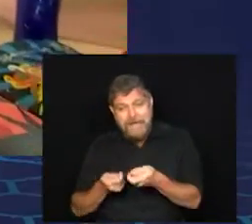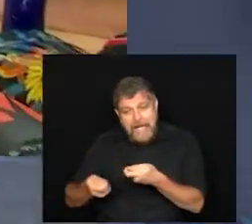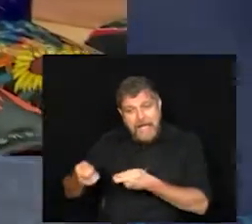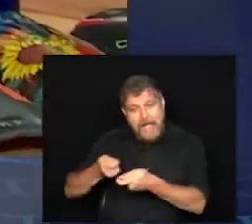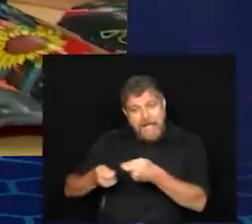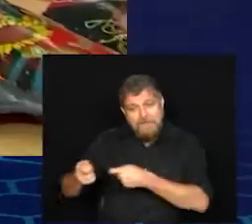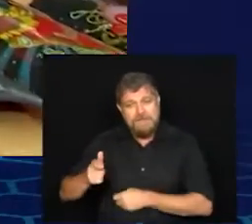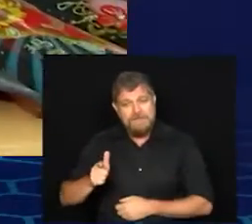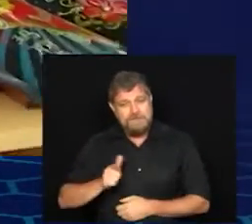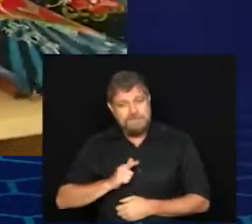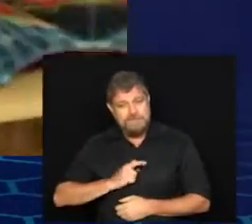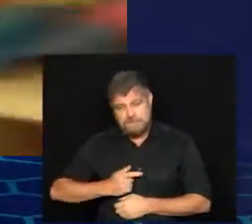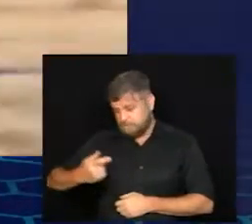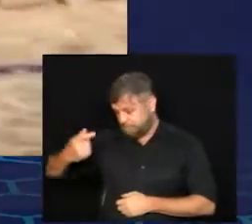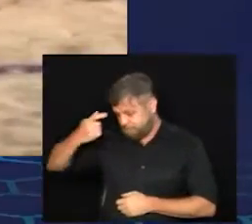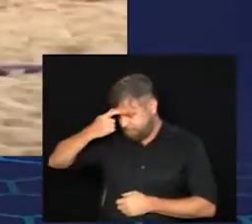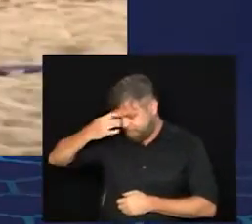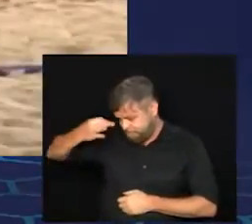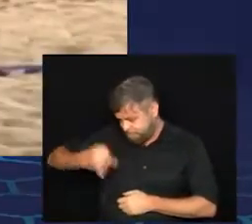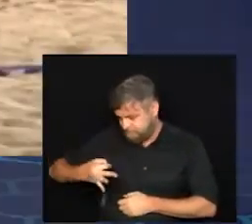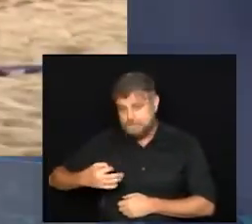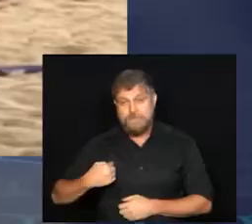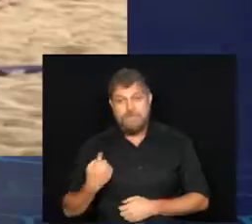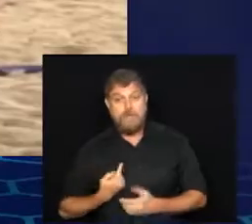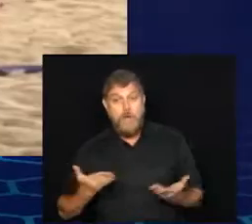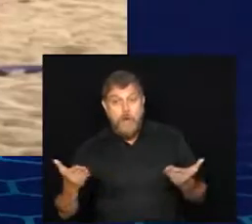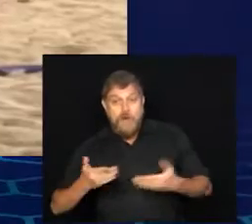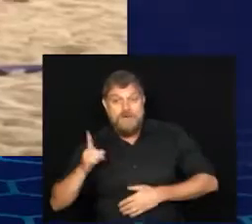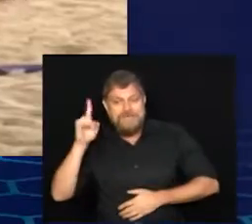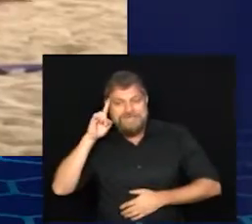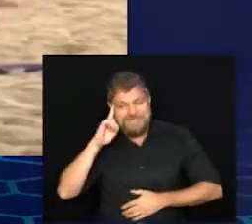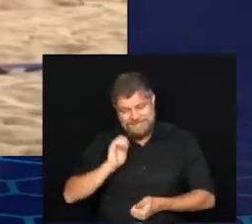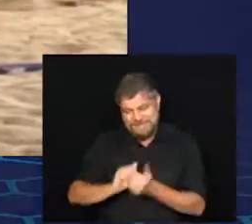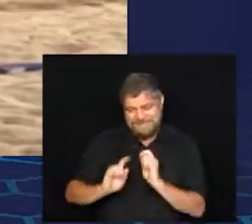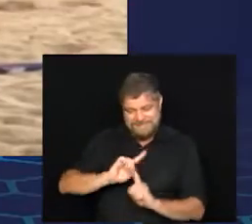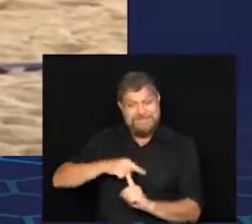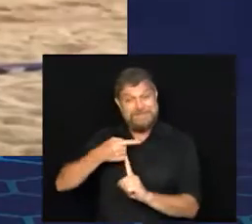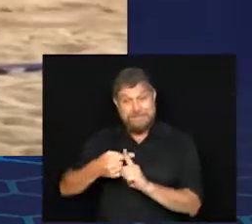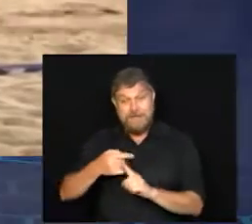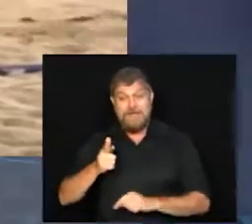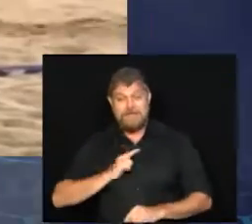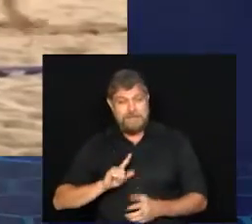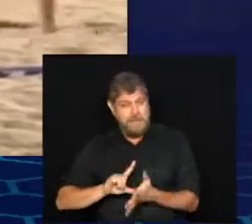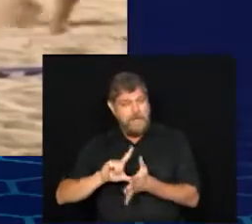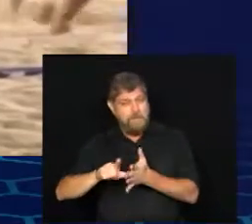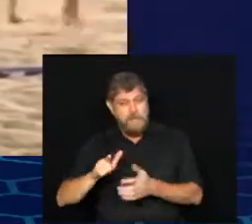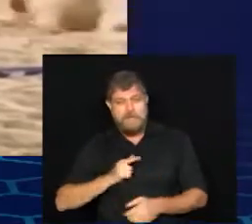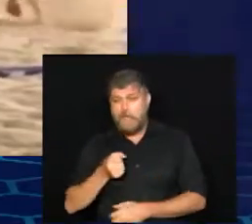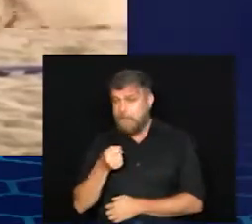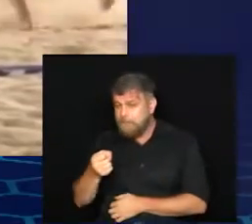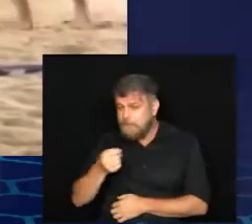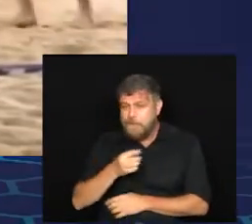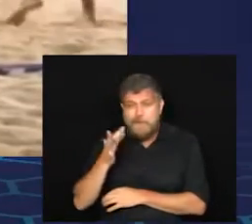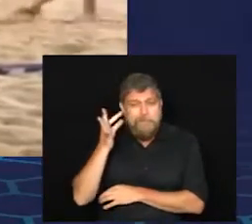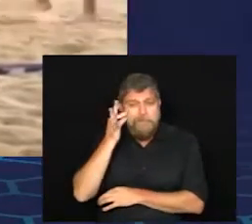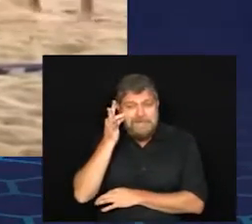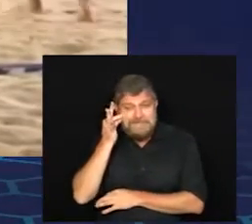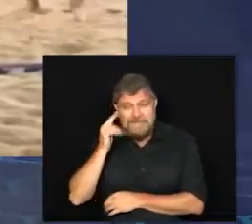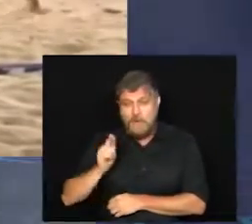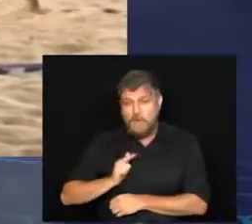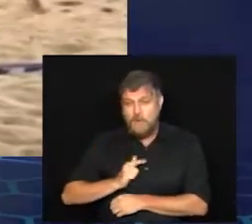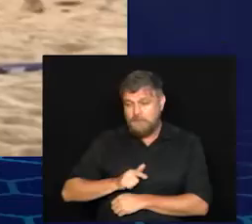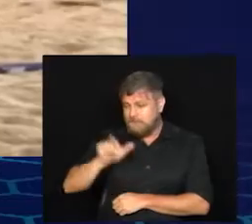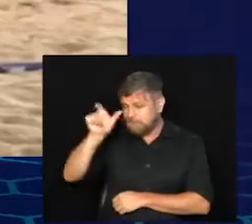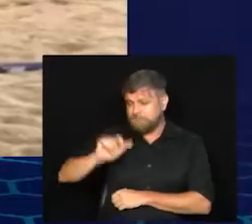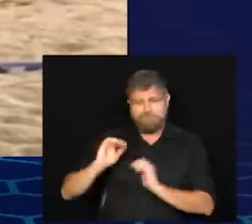de forma consciente. E hoje é dia de mais esportes. Daqui a pouco tem entrevista ao vivo com um